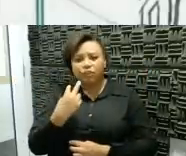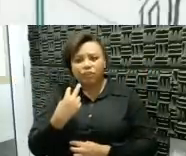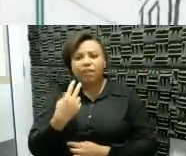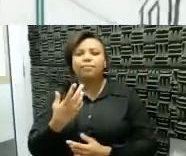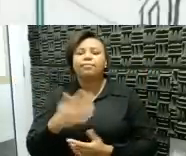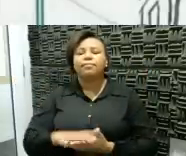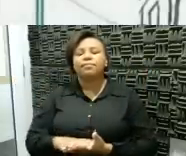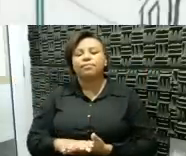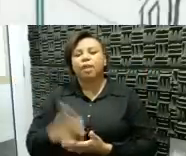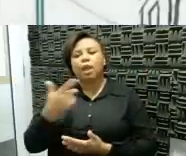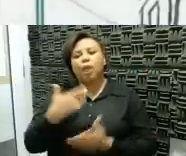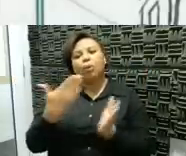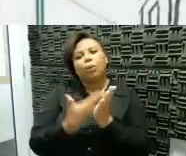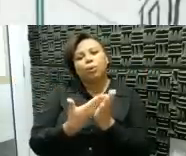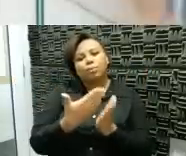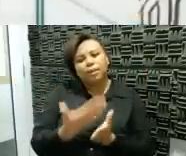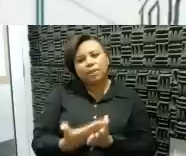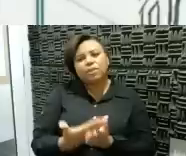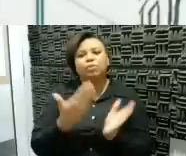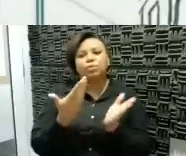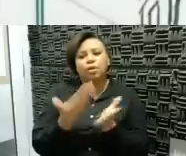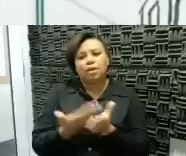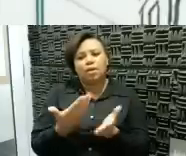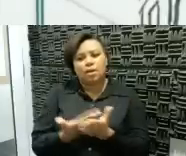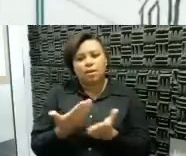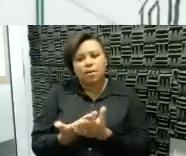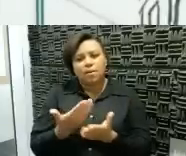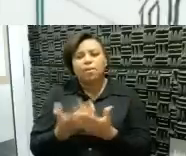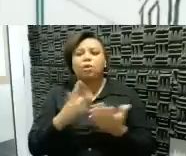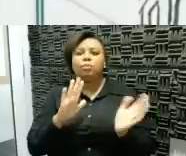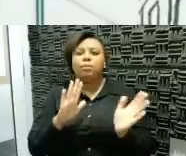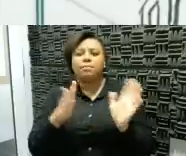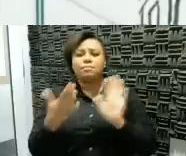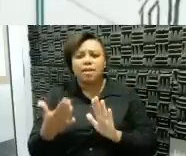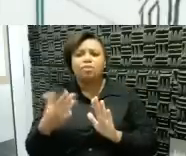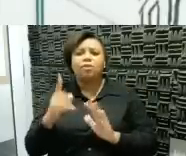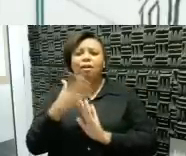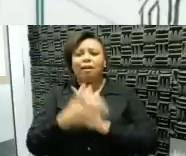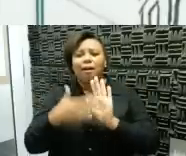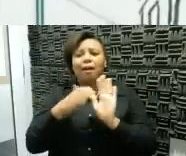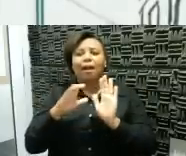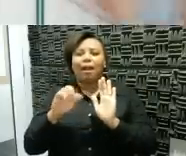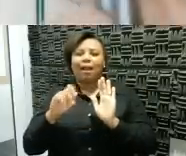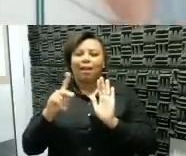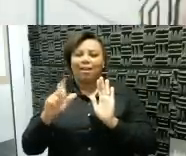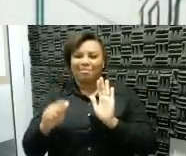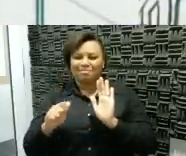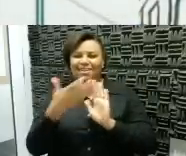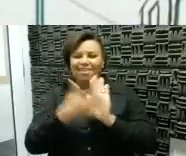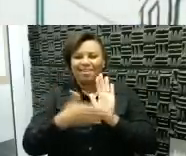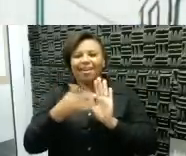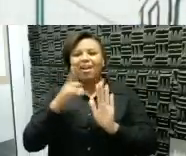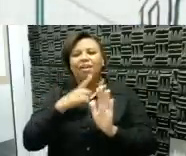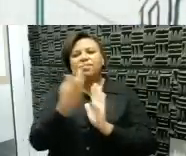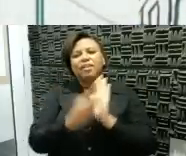começando essa essa aula aqui com uma imagem que é a capa da aula e e ela tem ela ela ela tá desenhada a esquina de